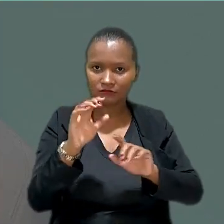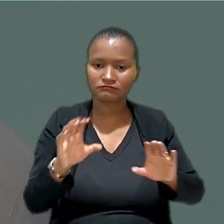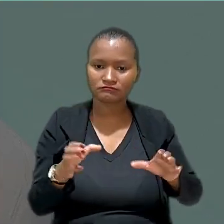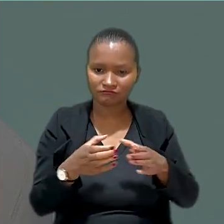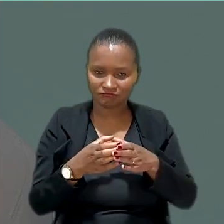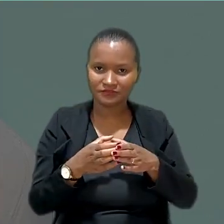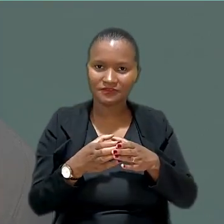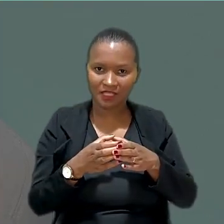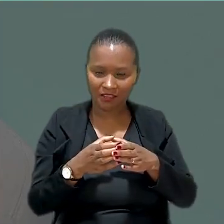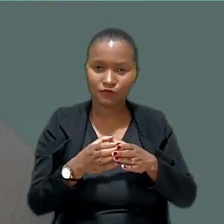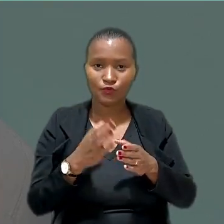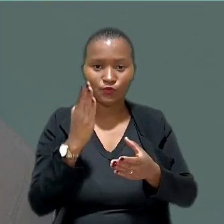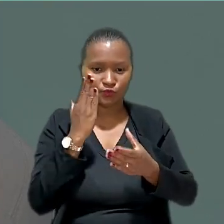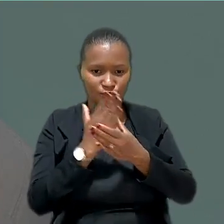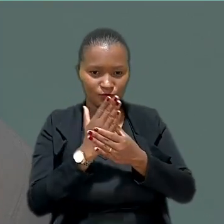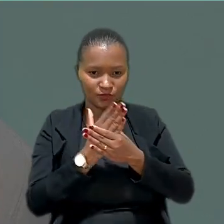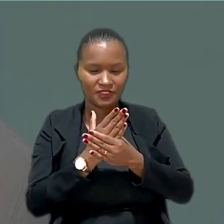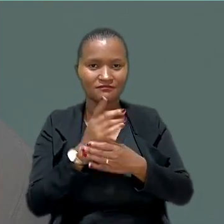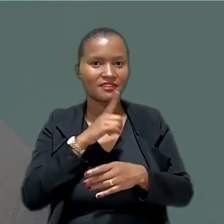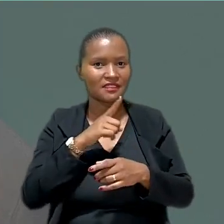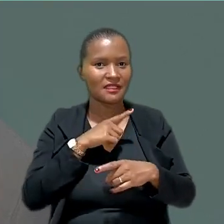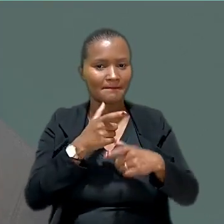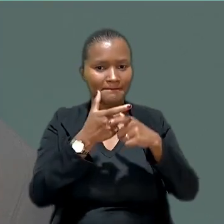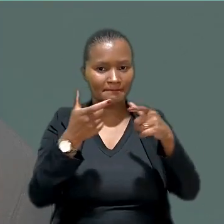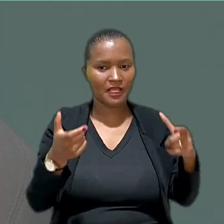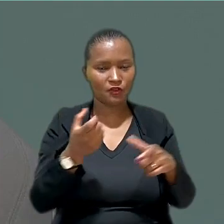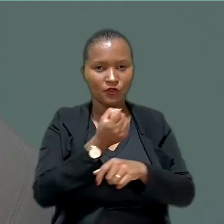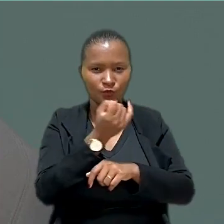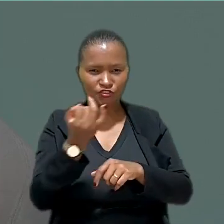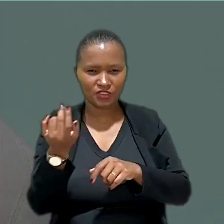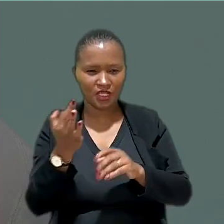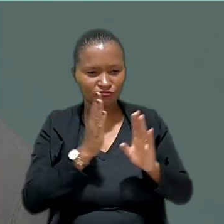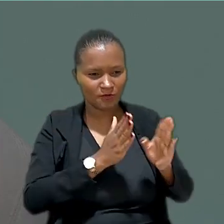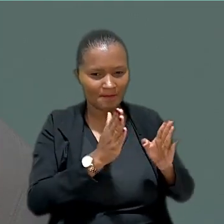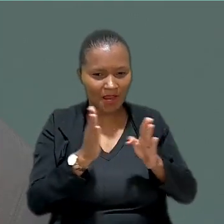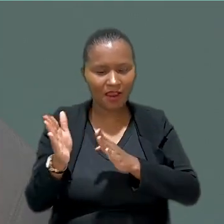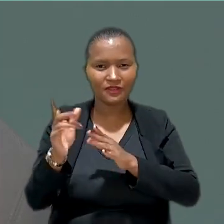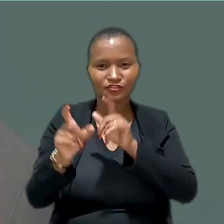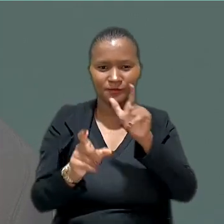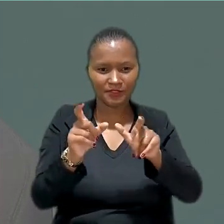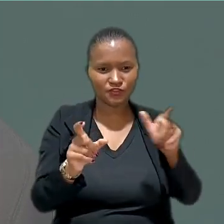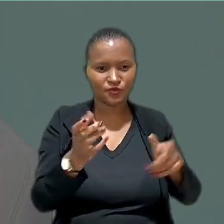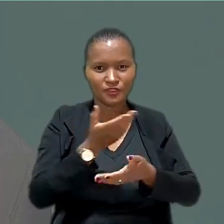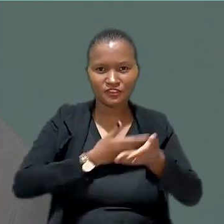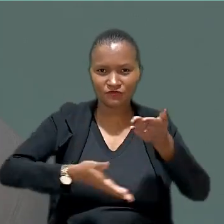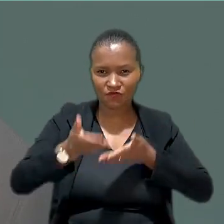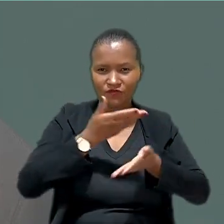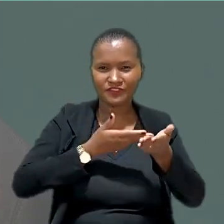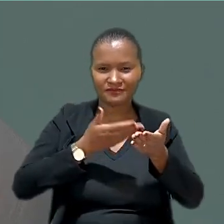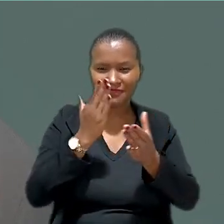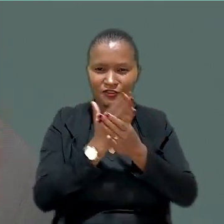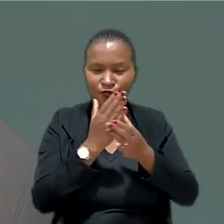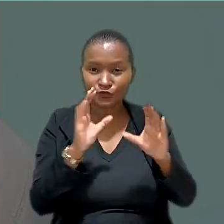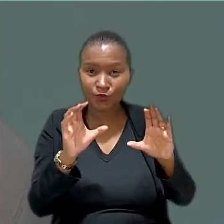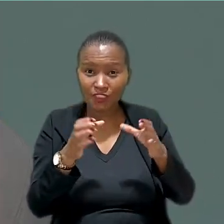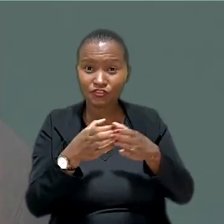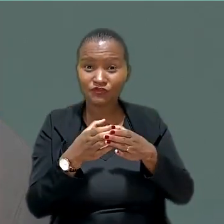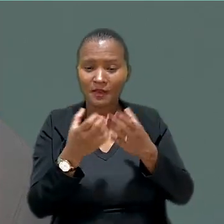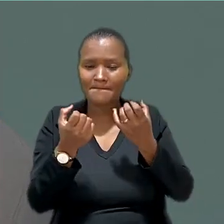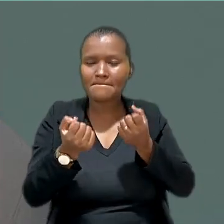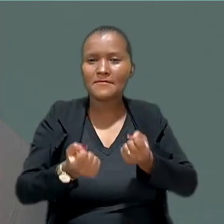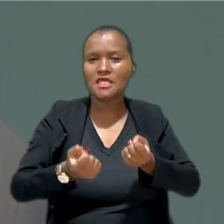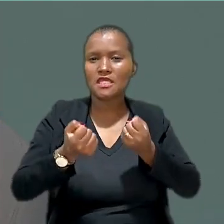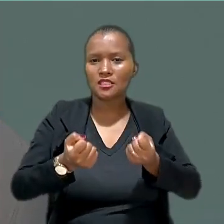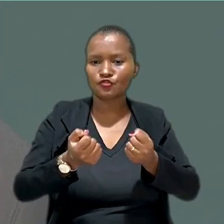de pessoas, os processos que têm maior quantidade de partes, né, de pessoas envolvidas, chamadas ações coletivas, terão um